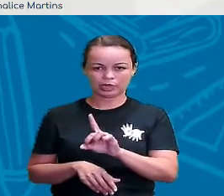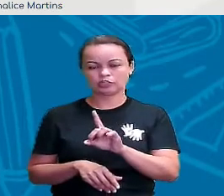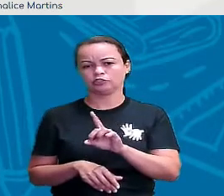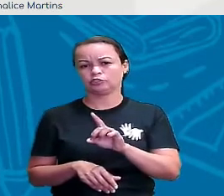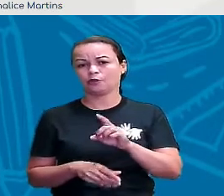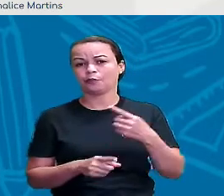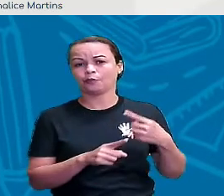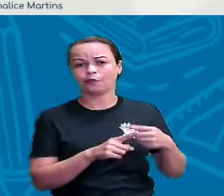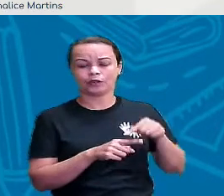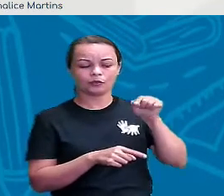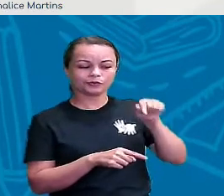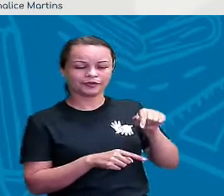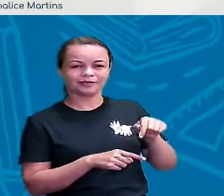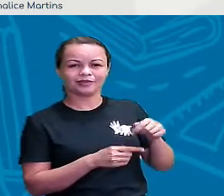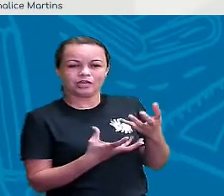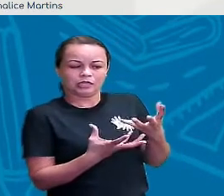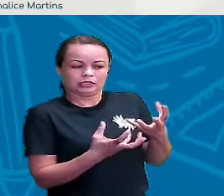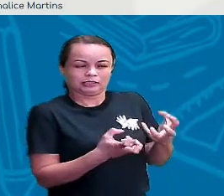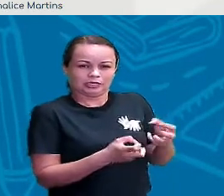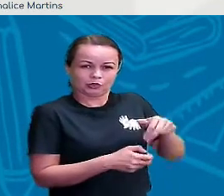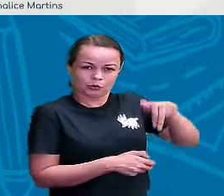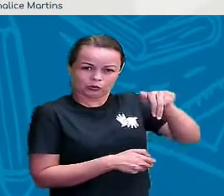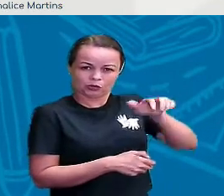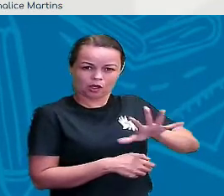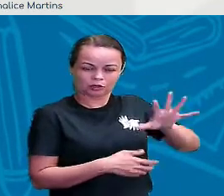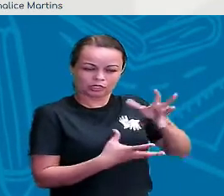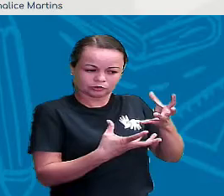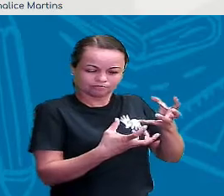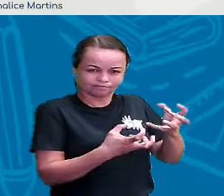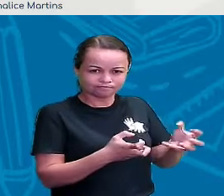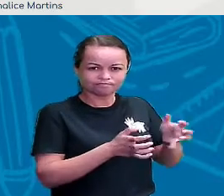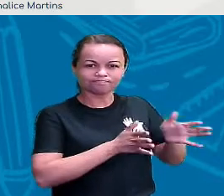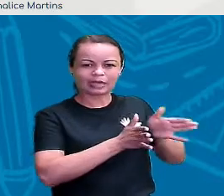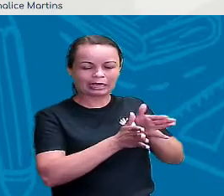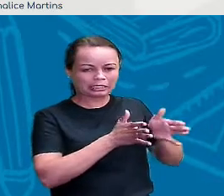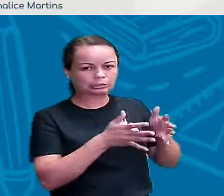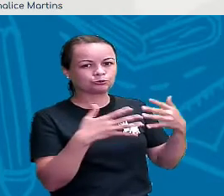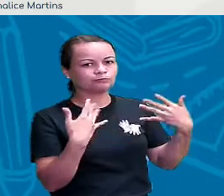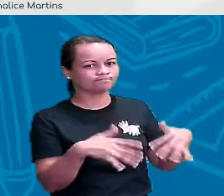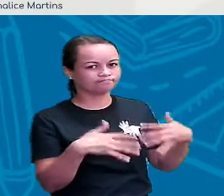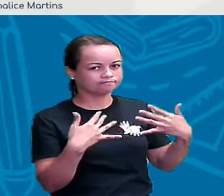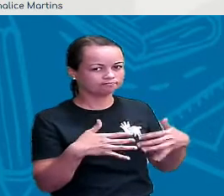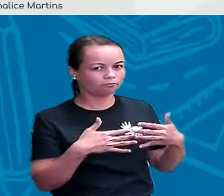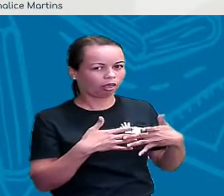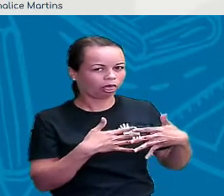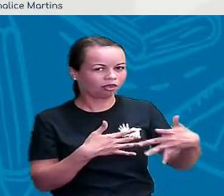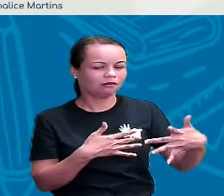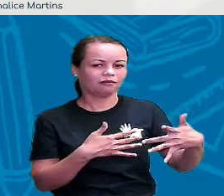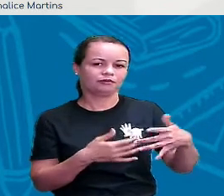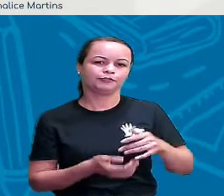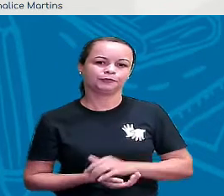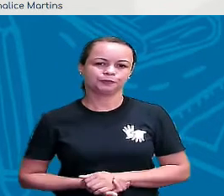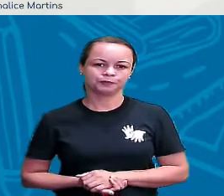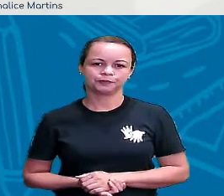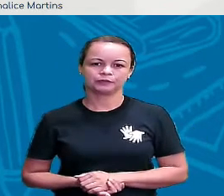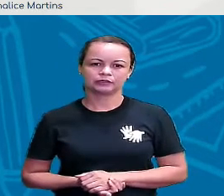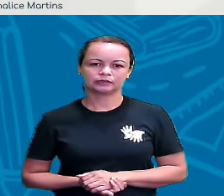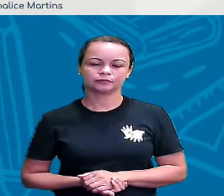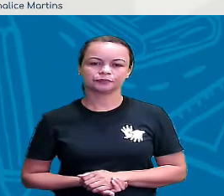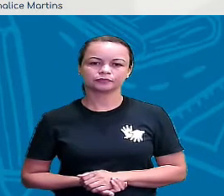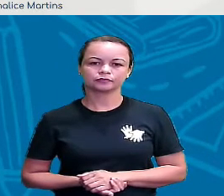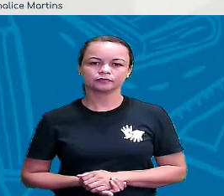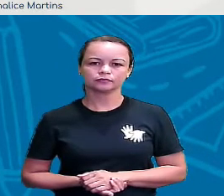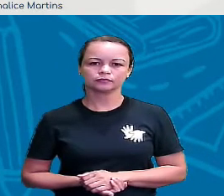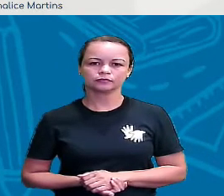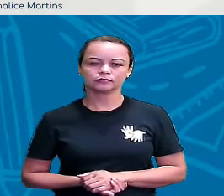né? Nesse período aí, o Nordeste passou por um período de seca muito prolongado, tá?